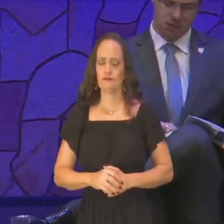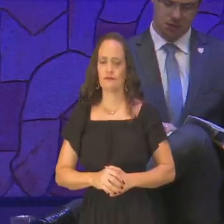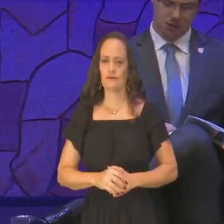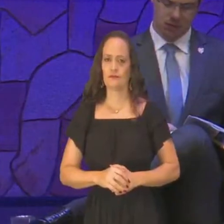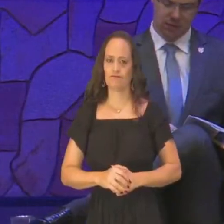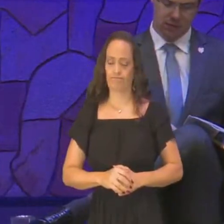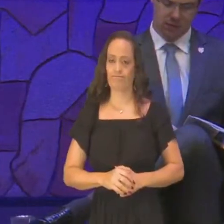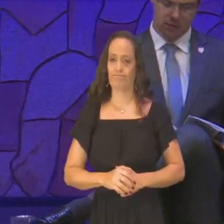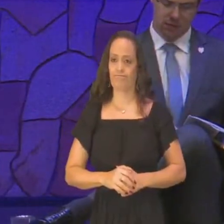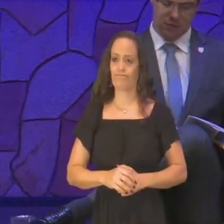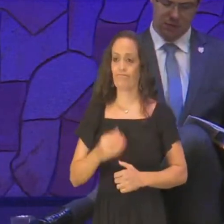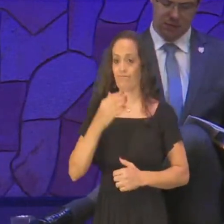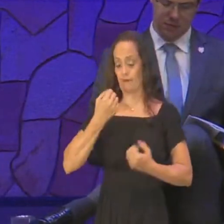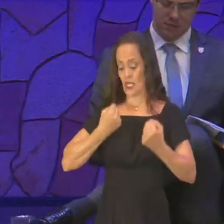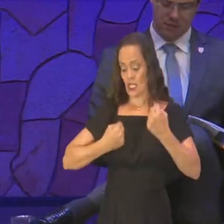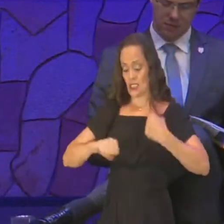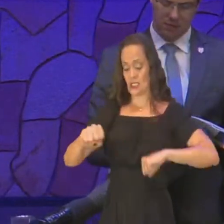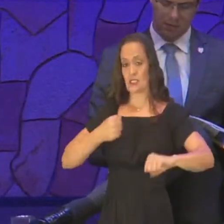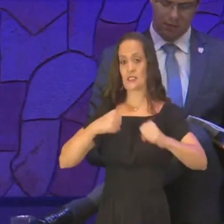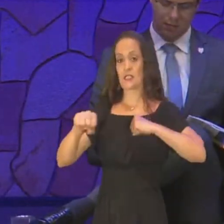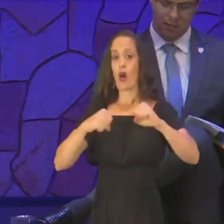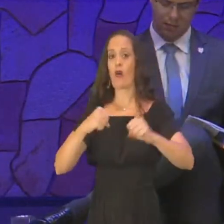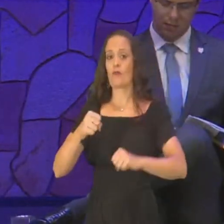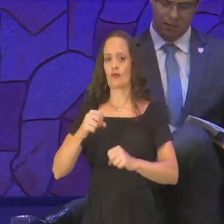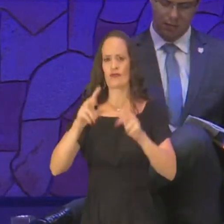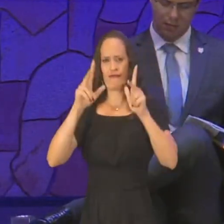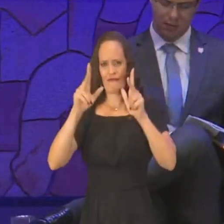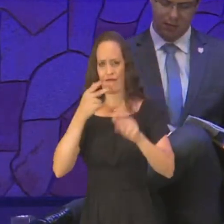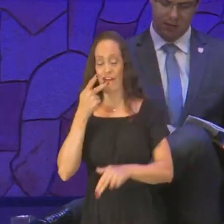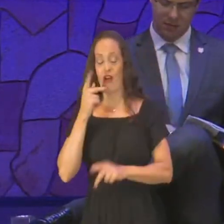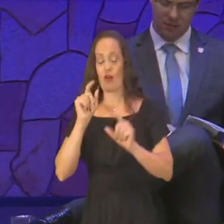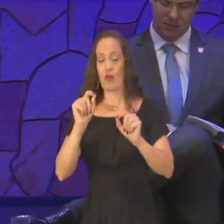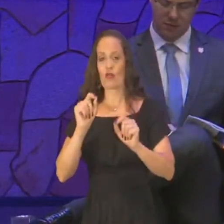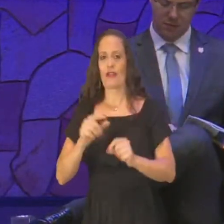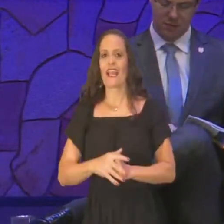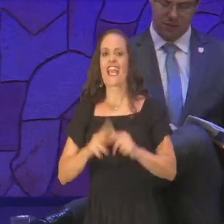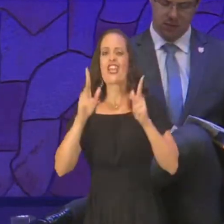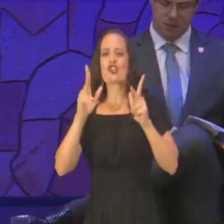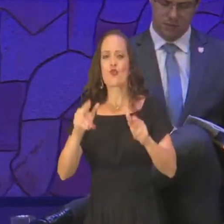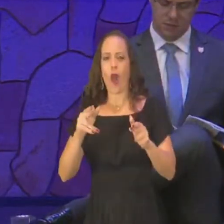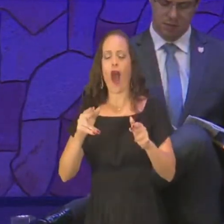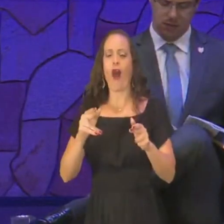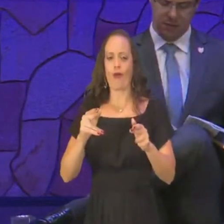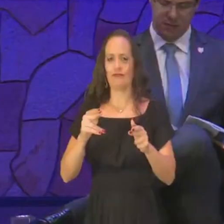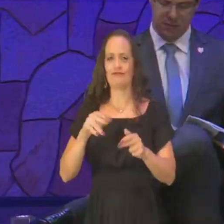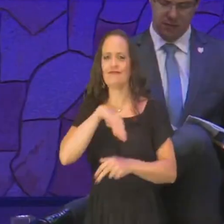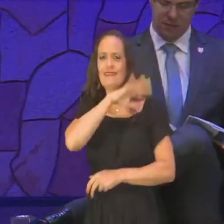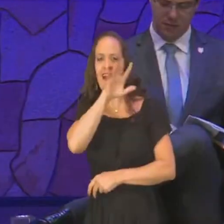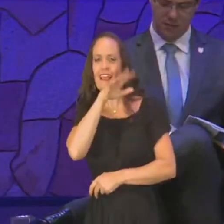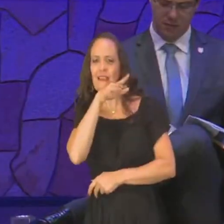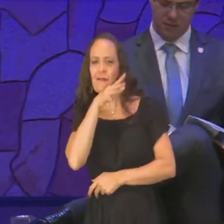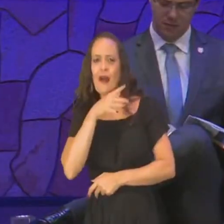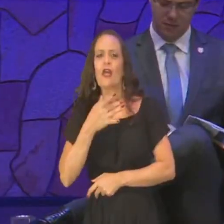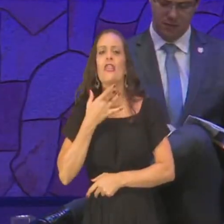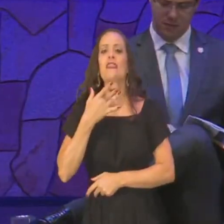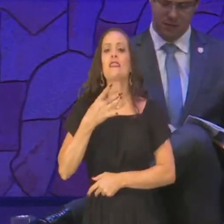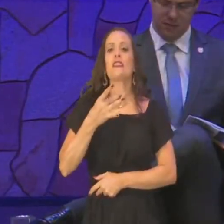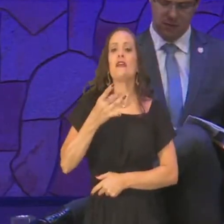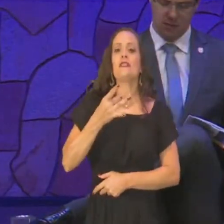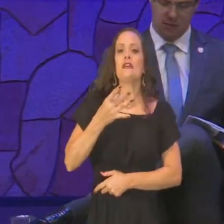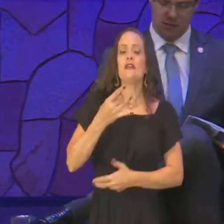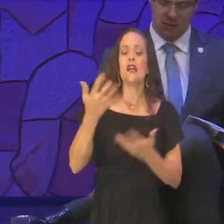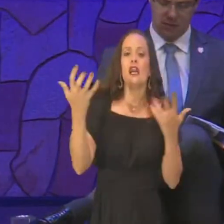O salmista disse: Senhor, assim como suspira a corça pelas correntes das águas, a minha